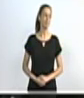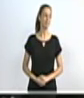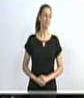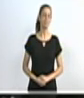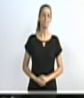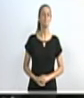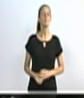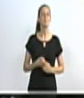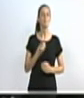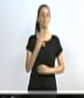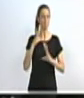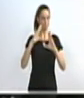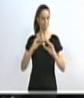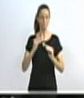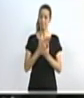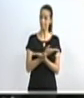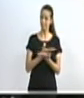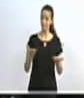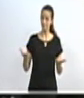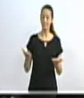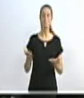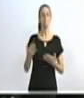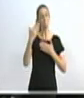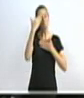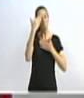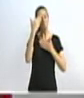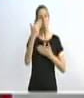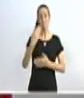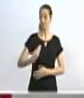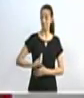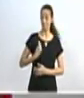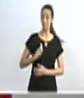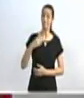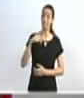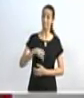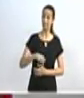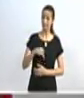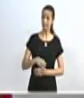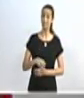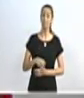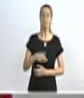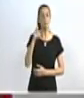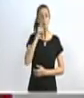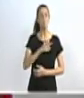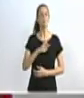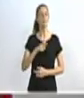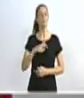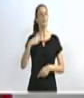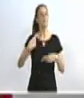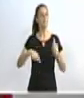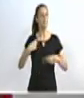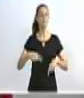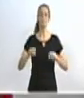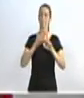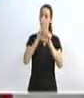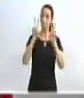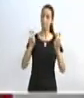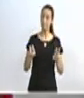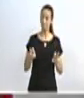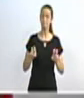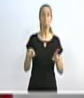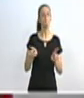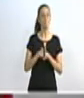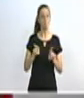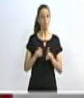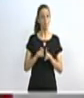Boa noite a todos. Quero primeiramente agradecer a oportunidade de estar nessa casa, para a gente poder debater esse assunto tão importante, até porque, como a comunidade de